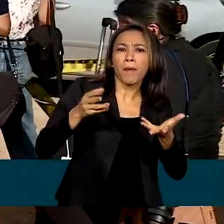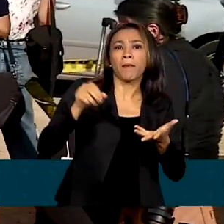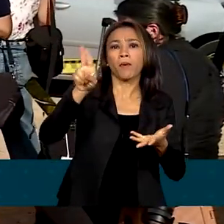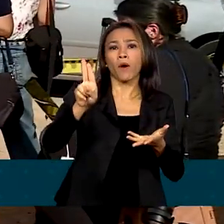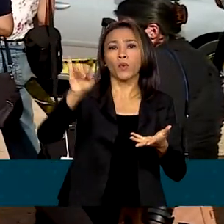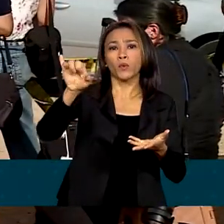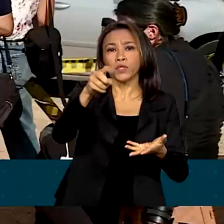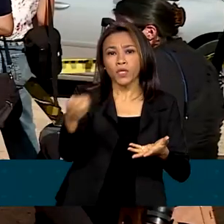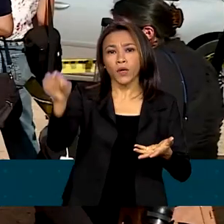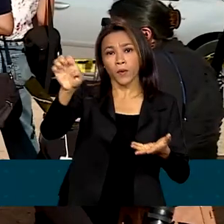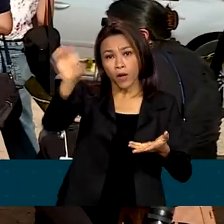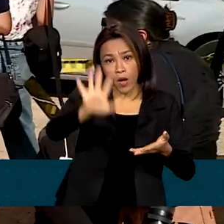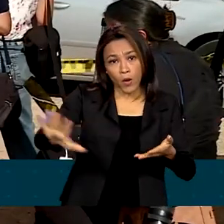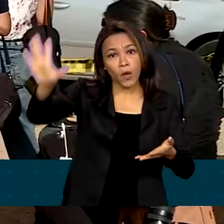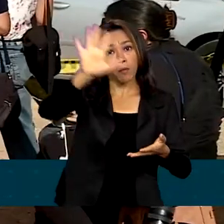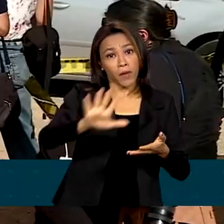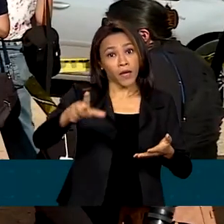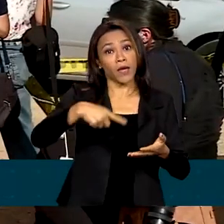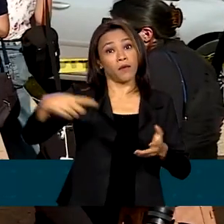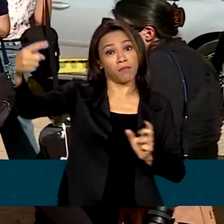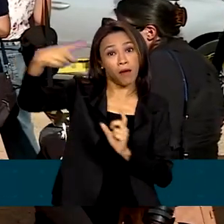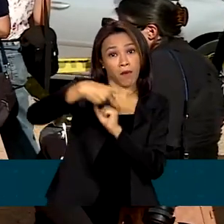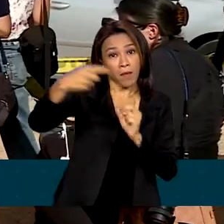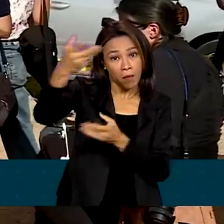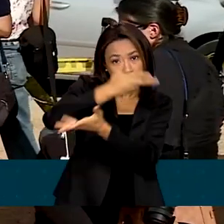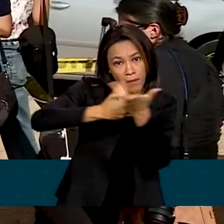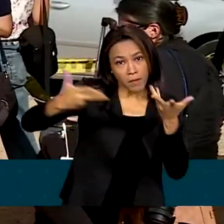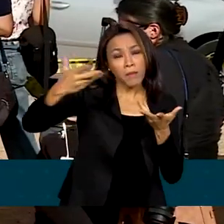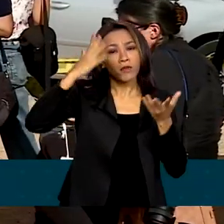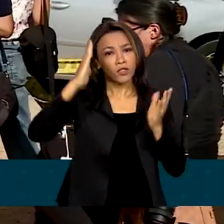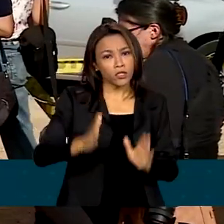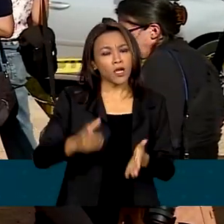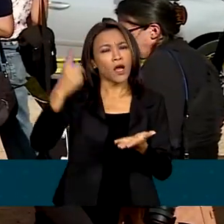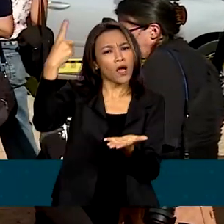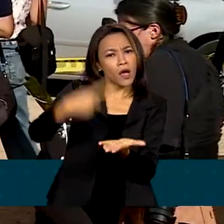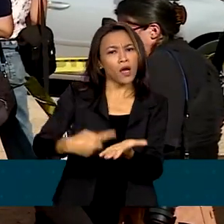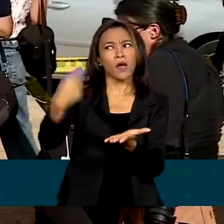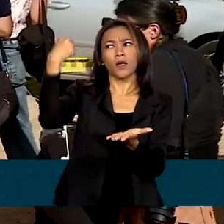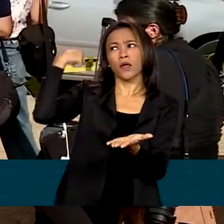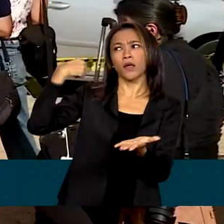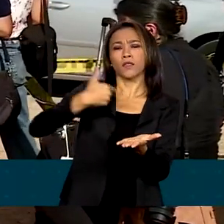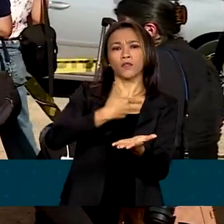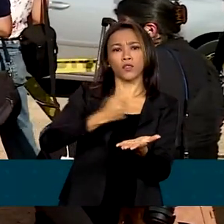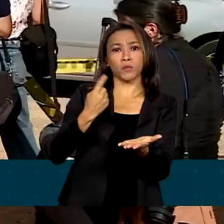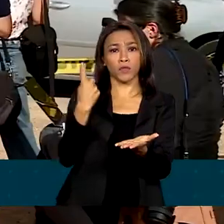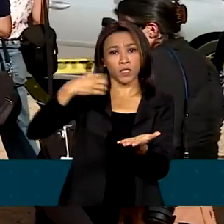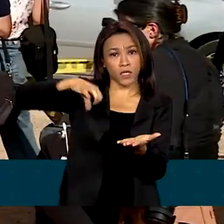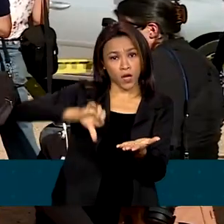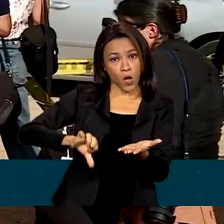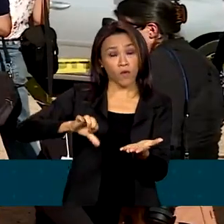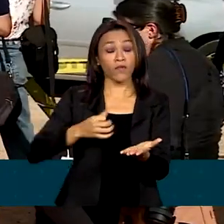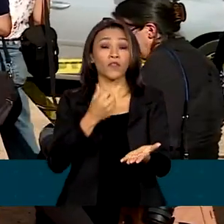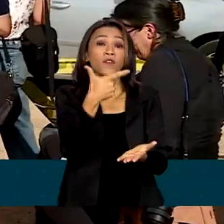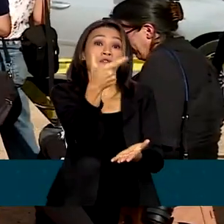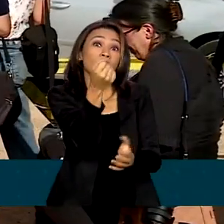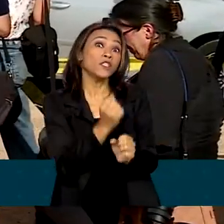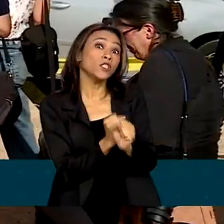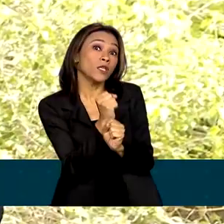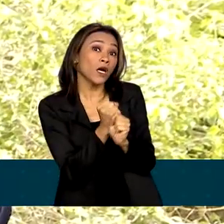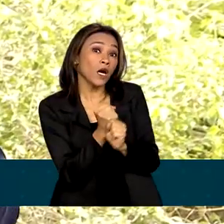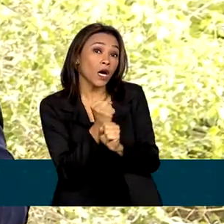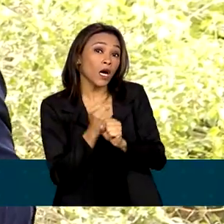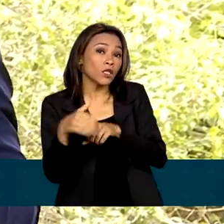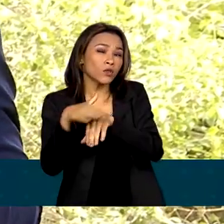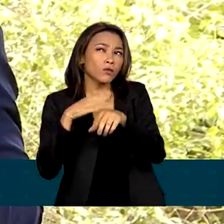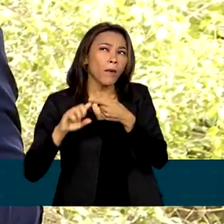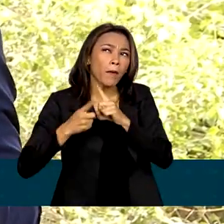Livre Comércio entre sul-americanos e europeus foi firmado em 2019, após 20 anos de negociações.